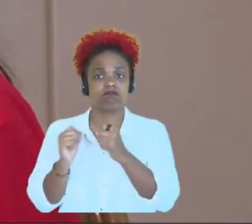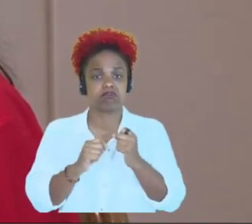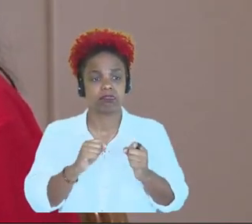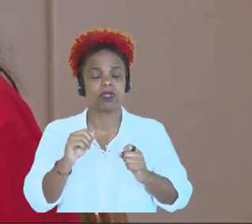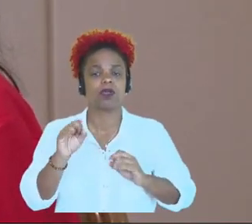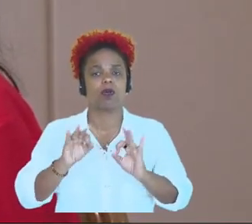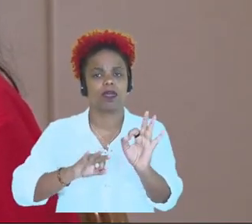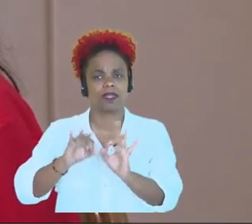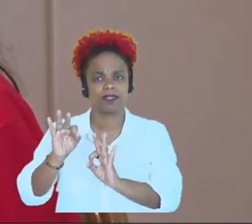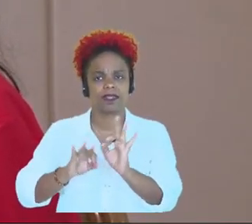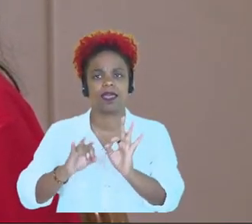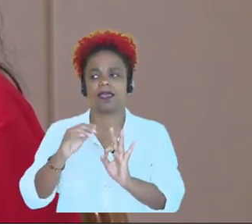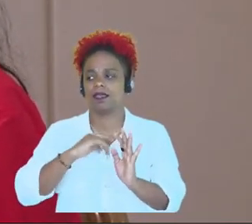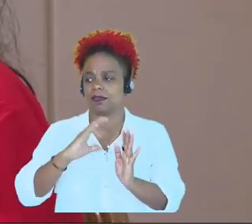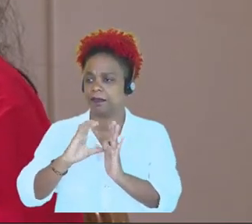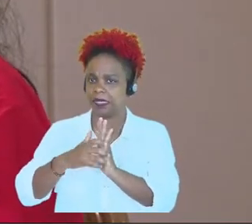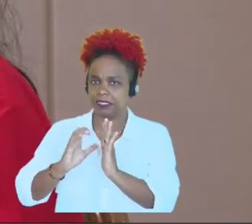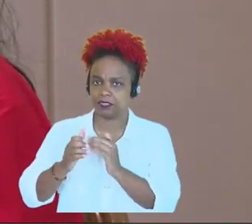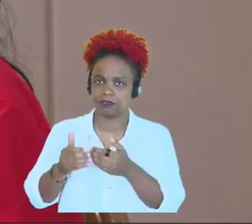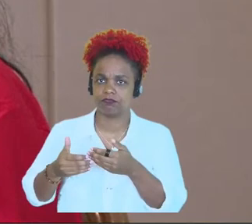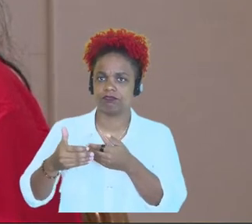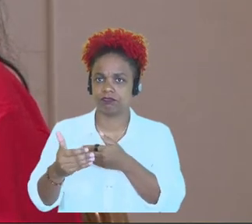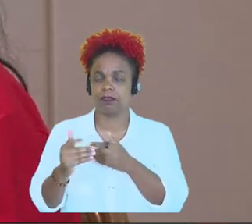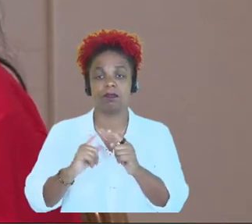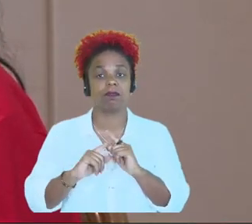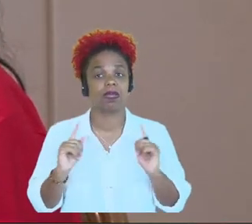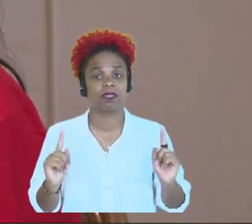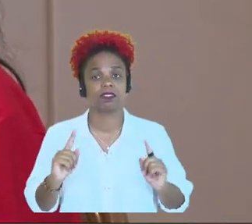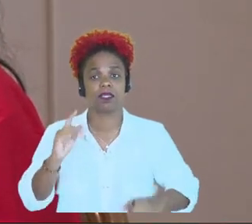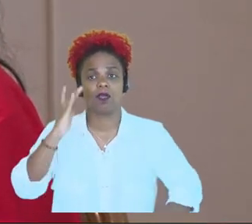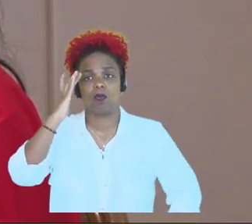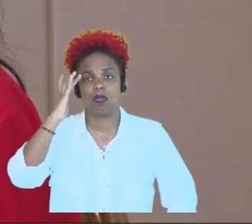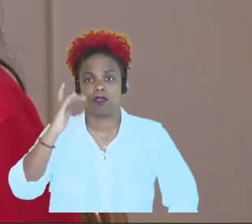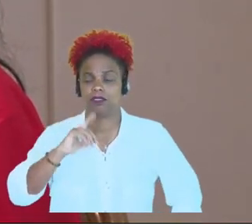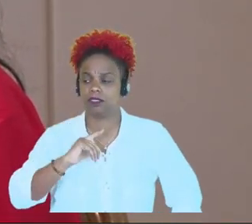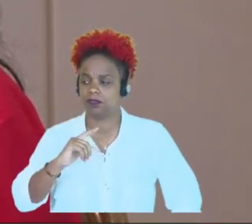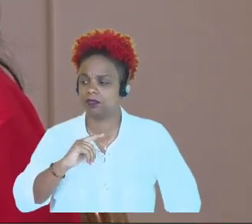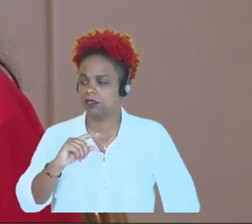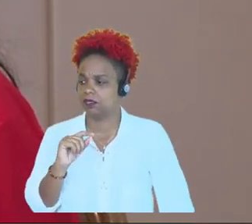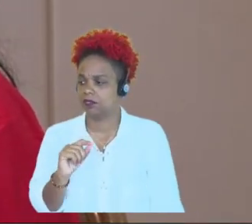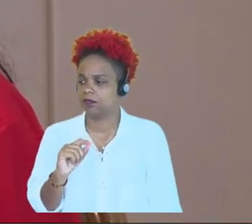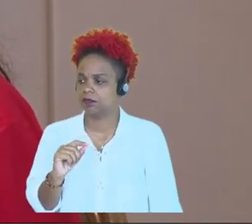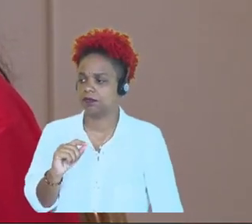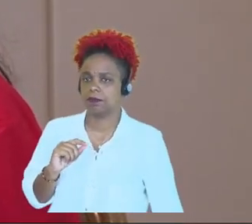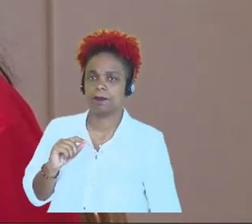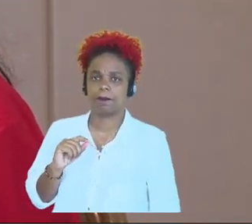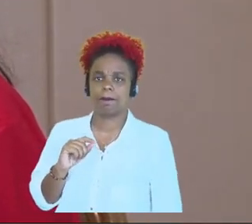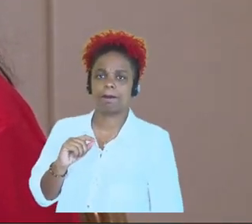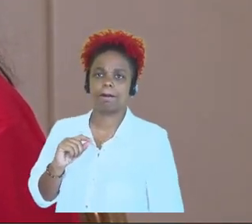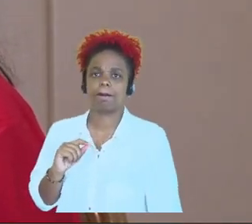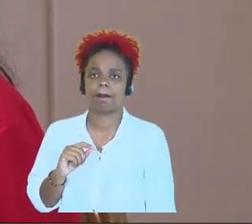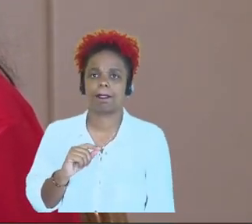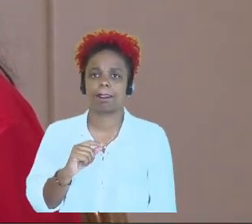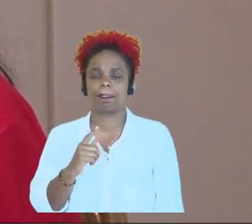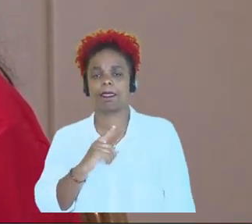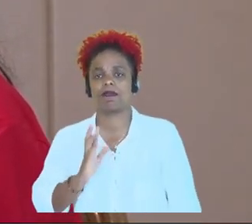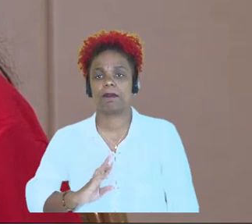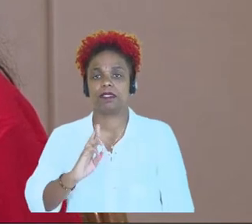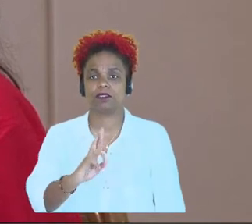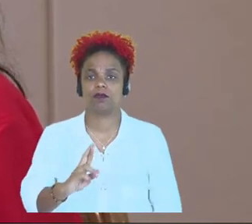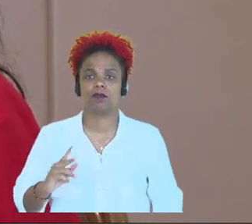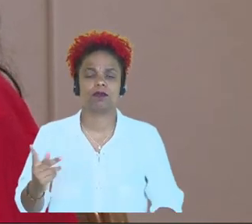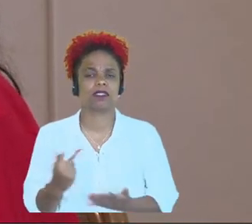de agremiações partidárias daqui em diante. Mas eu acho que, para essa representação acontecer, ela